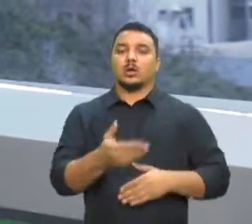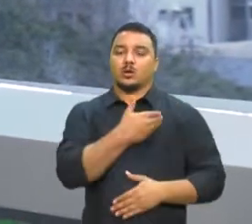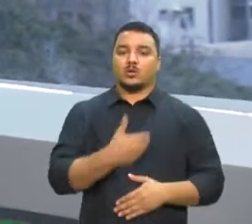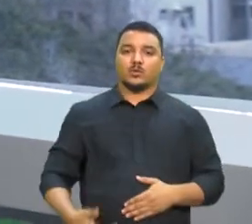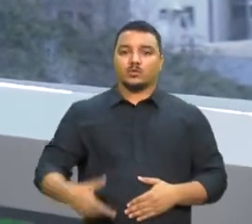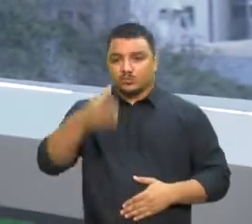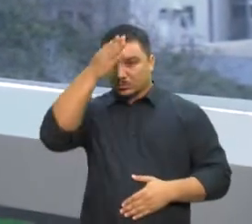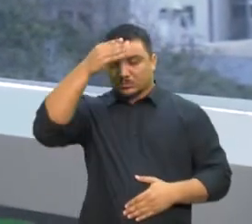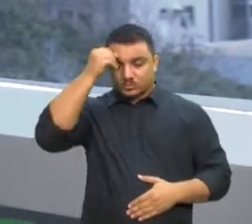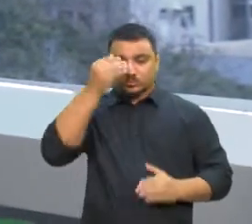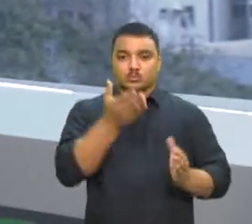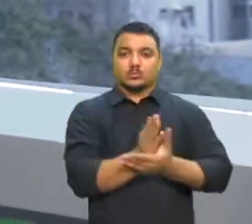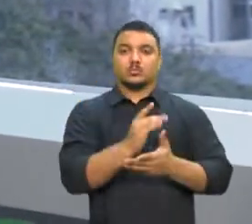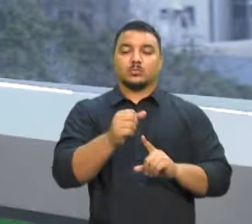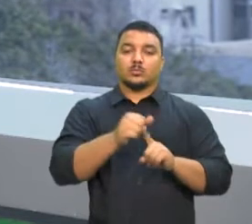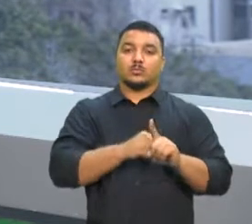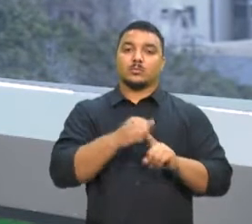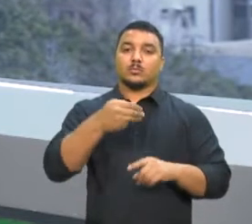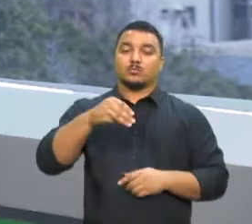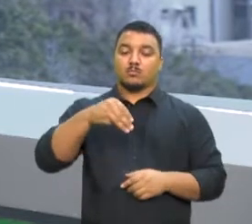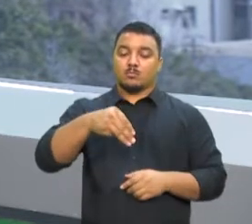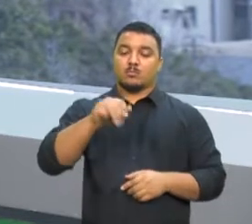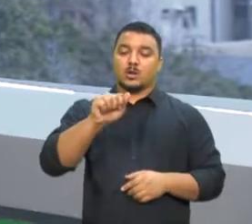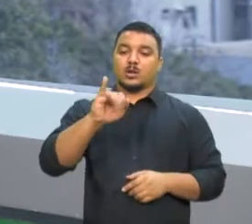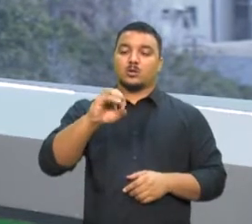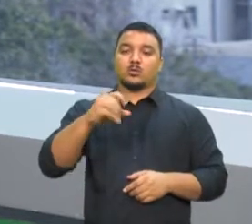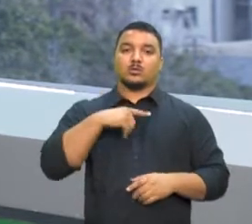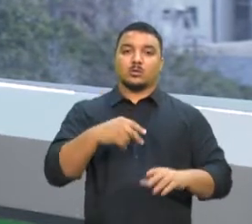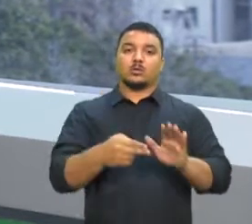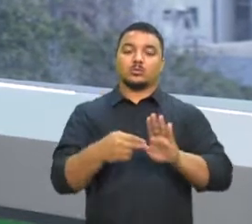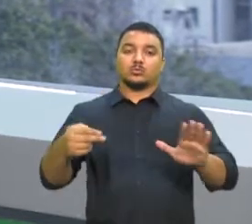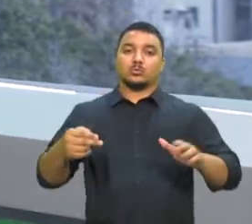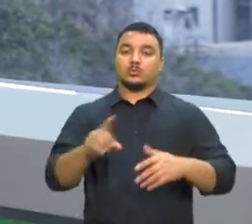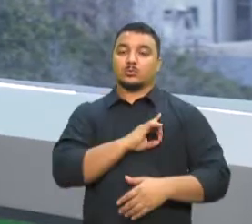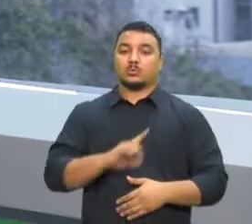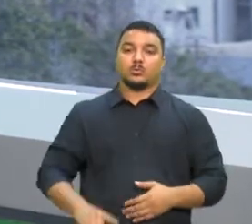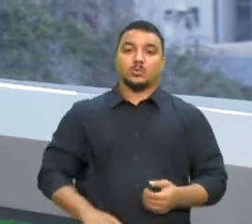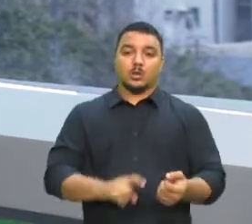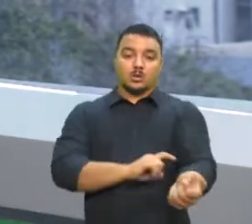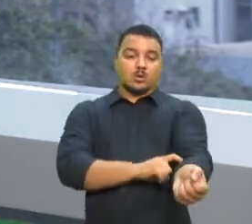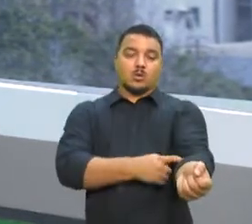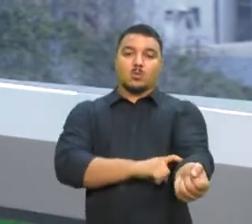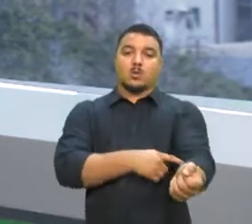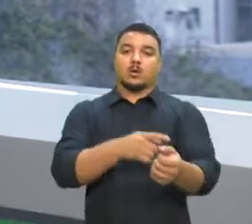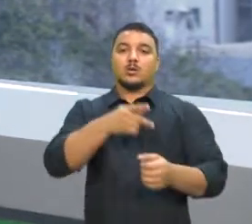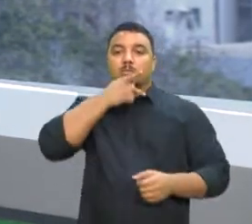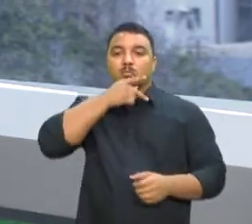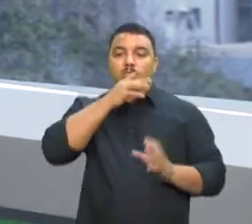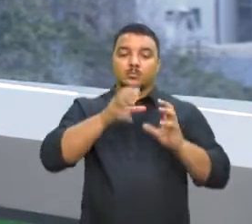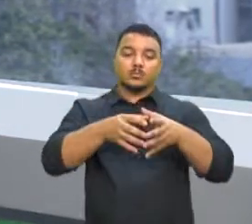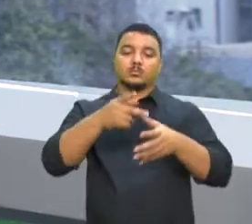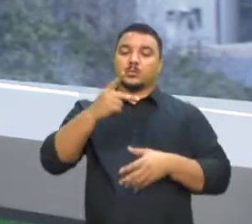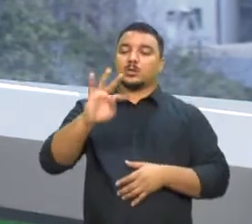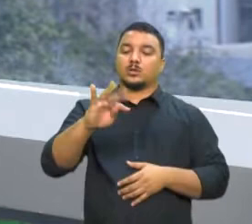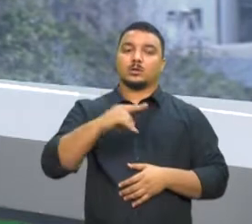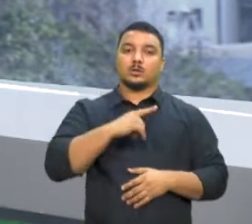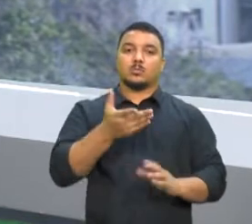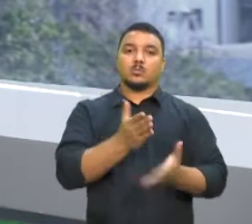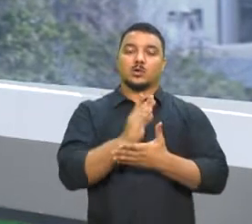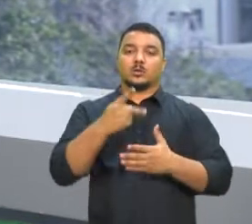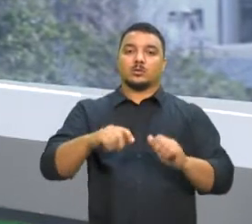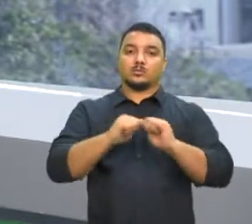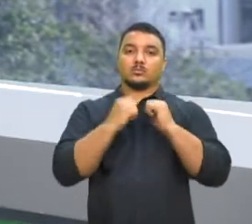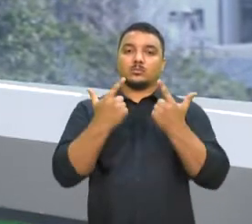Santana no último mês de maio. A lei, de autoria do deputado Elmano Freitas, do PT, foi aprovada aqui na Assembleia e publicada